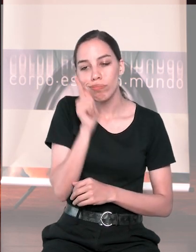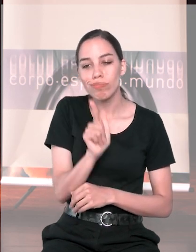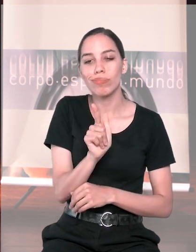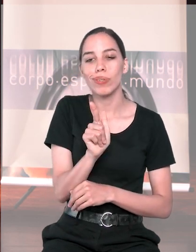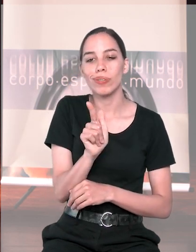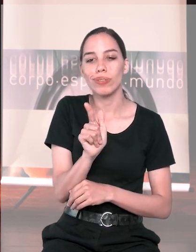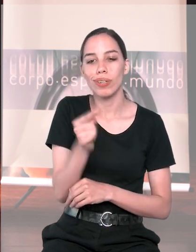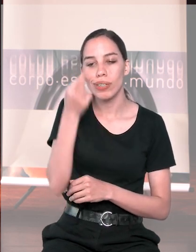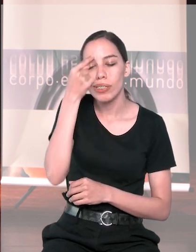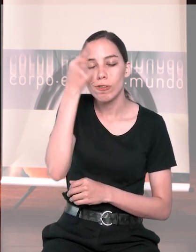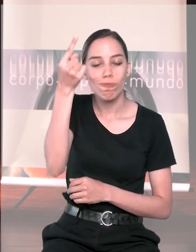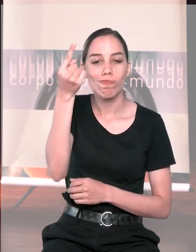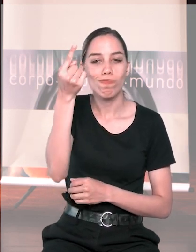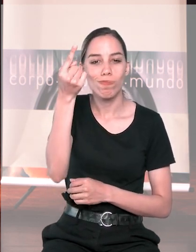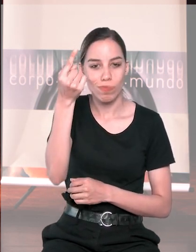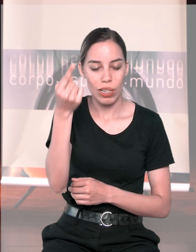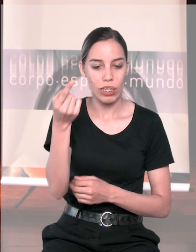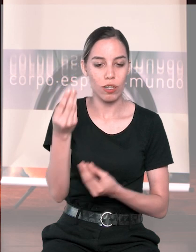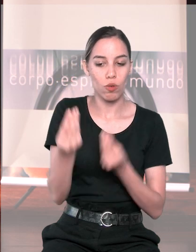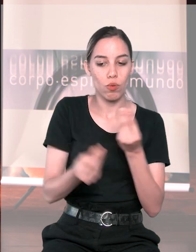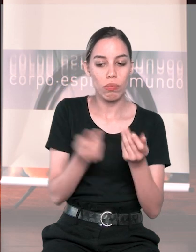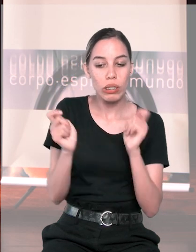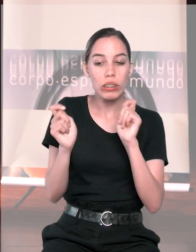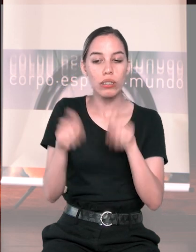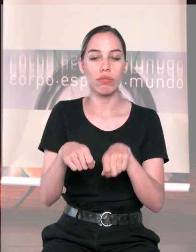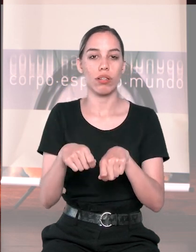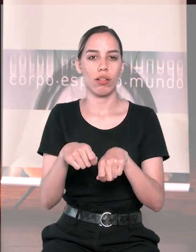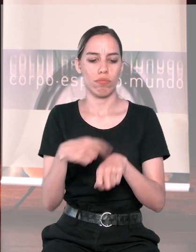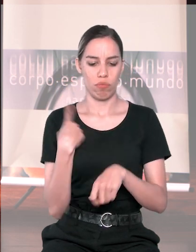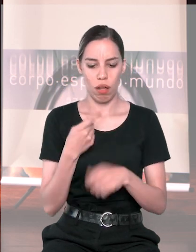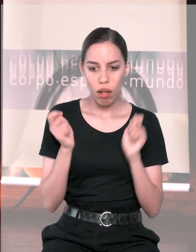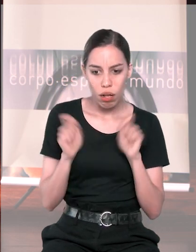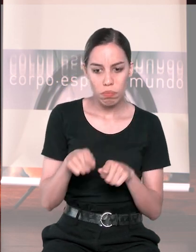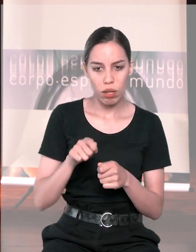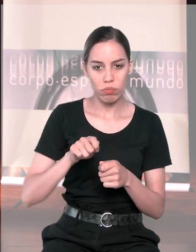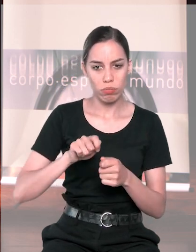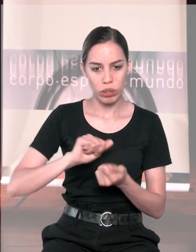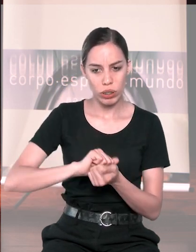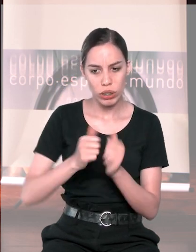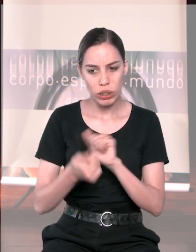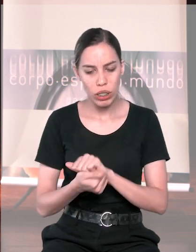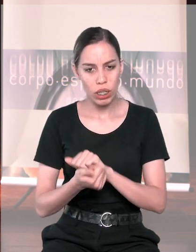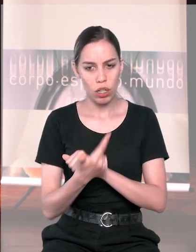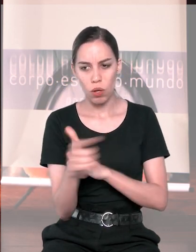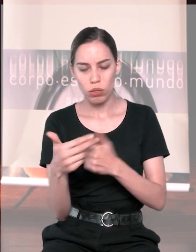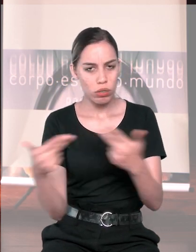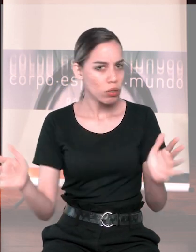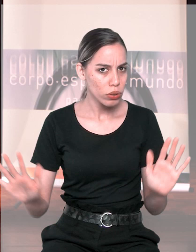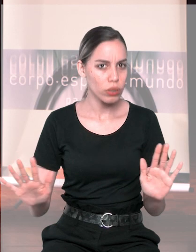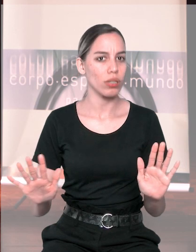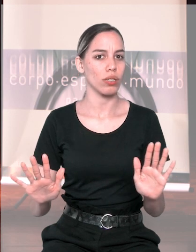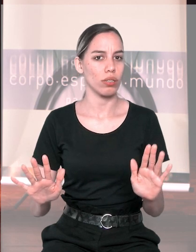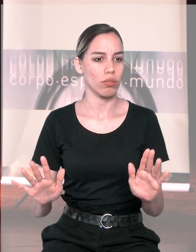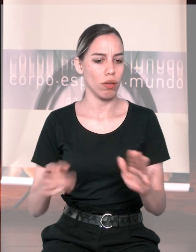toda a invenção. Essa é a base daquilo que a gente chama do espírito. É ser capaz, é nós sermos capazes de traduzir umas coisas em outras coisas.